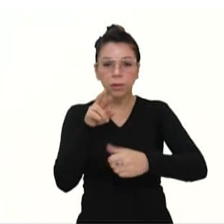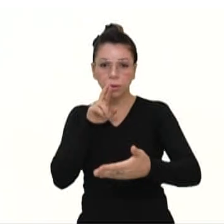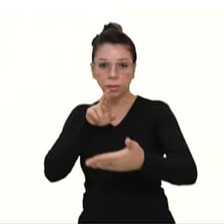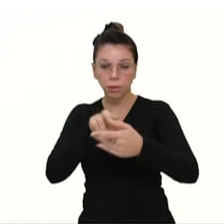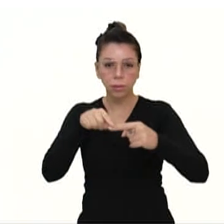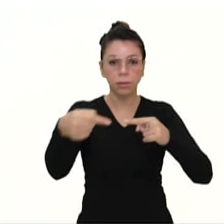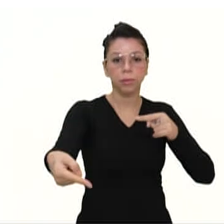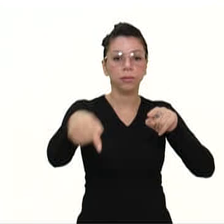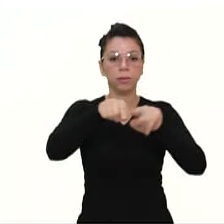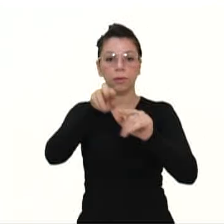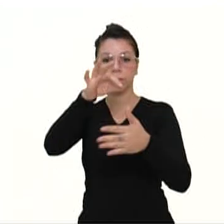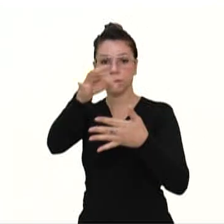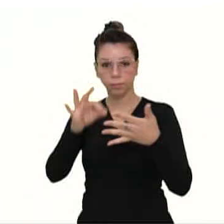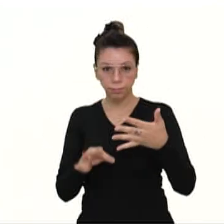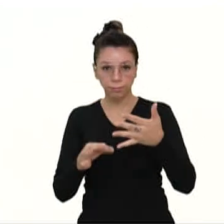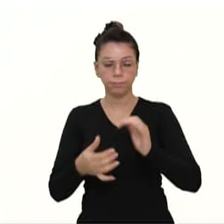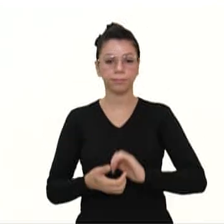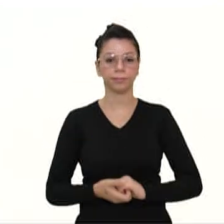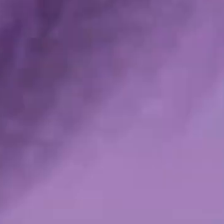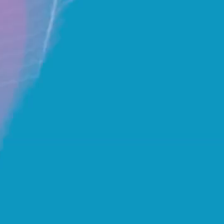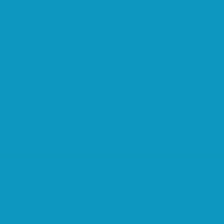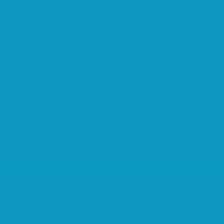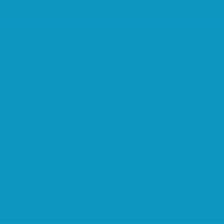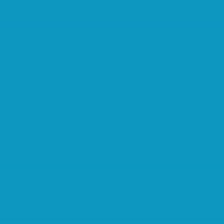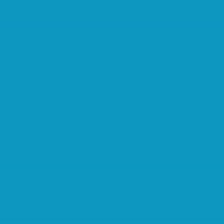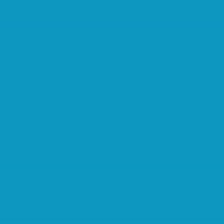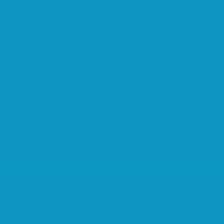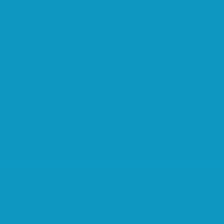voltamos com a resposta.